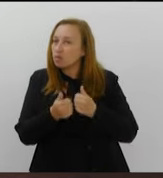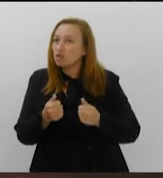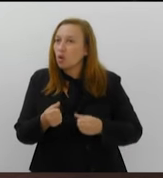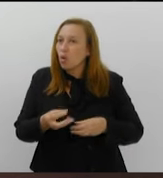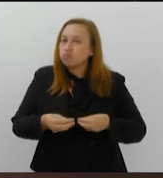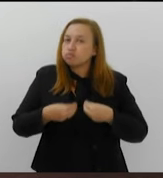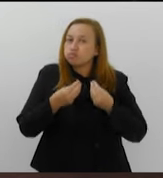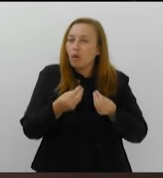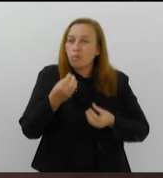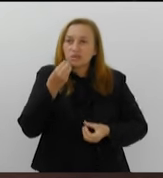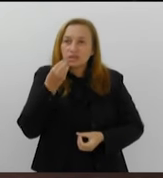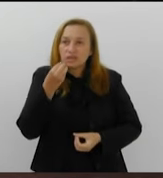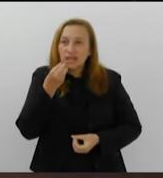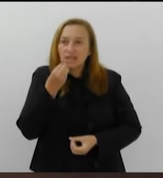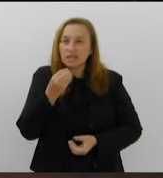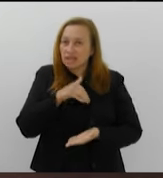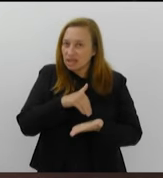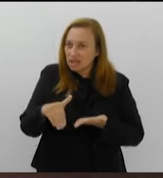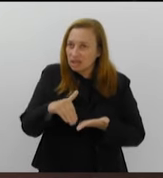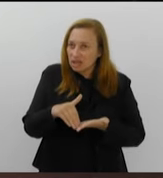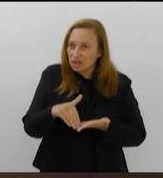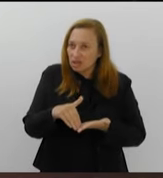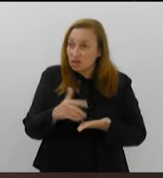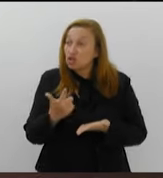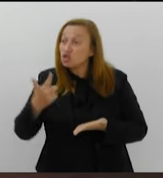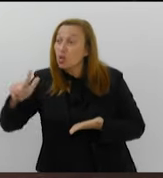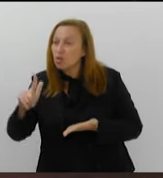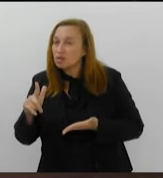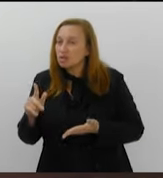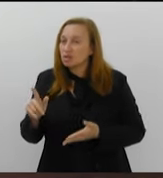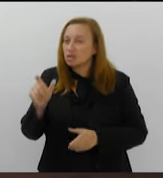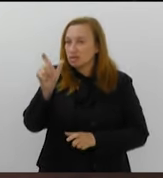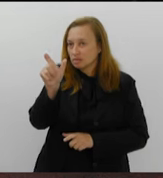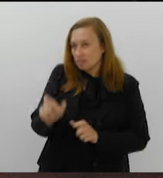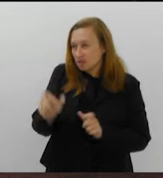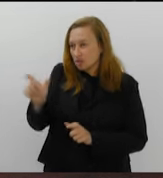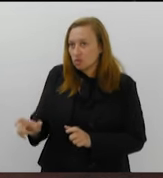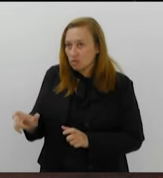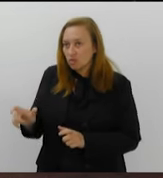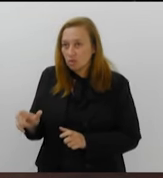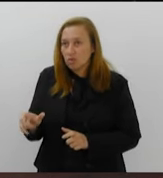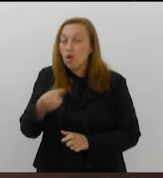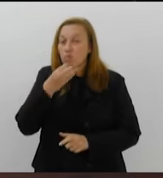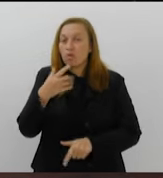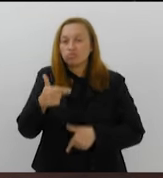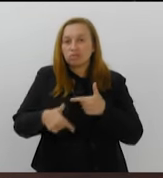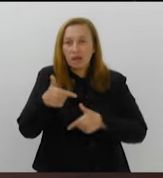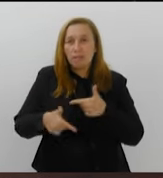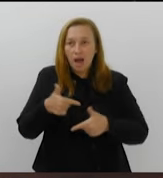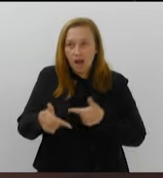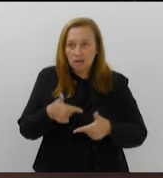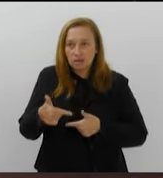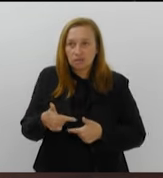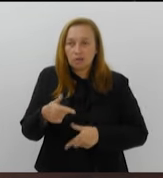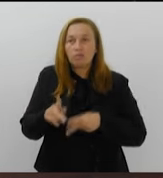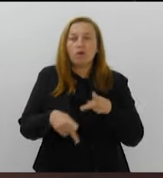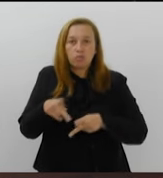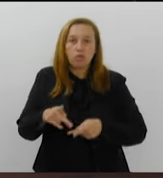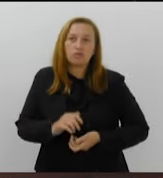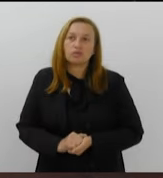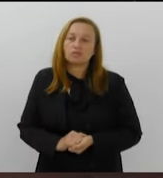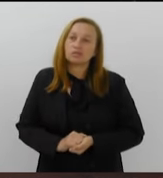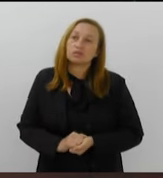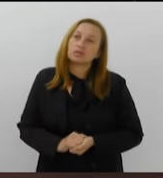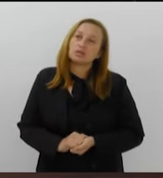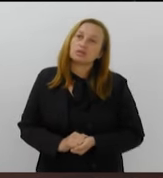oportunidade, secretário, de outras pessoas servirem um bom, prestar um bom serviço para a população. De